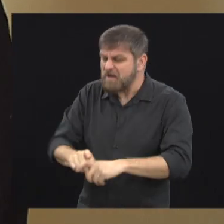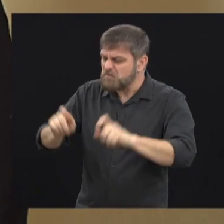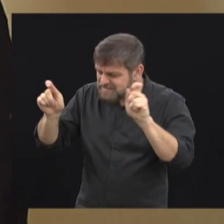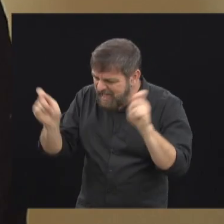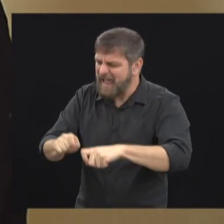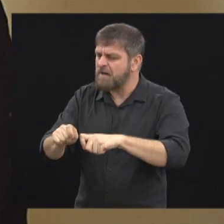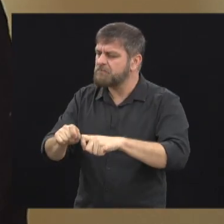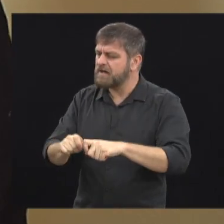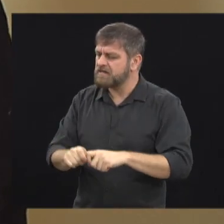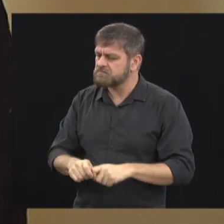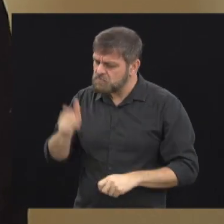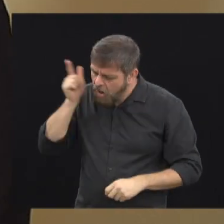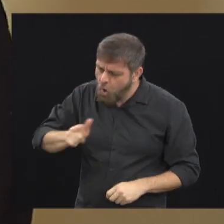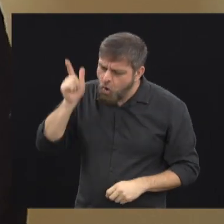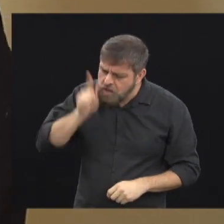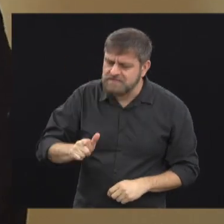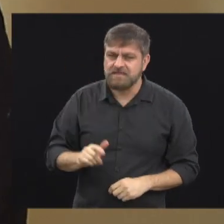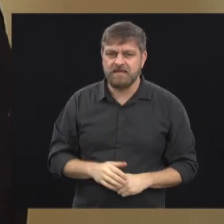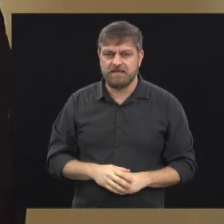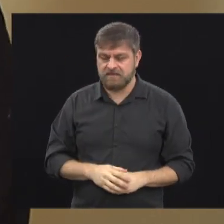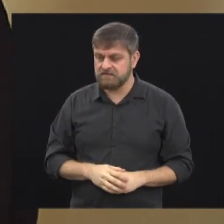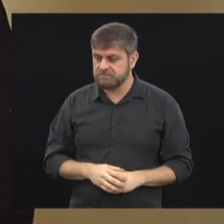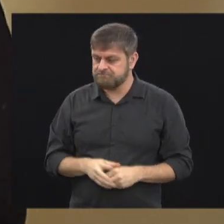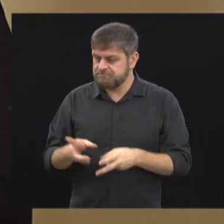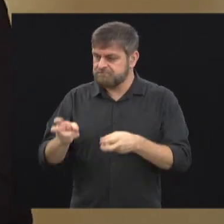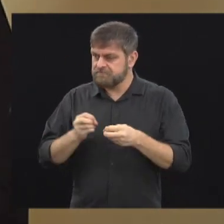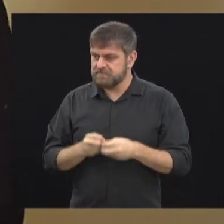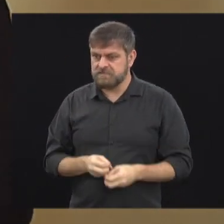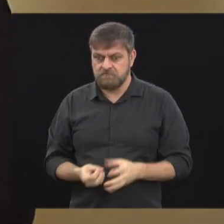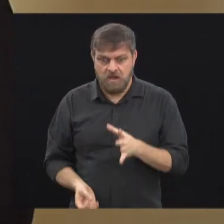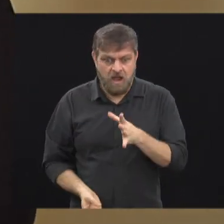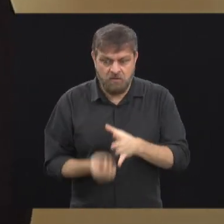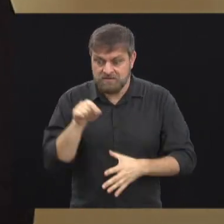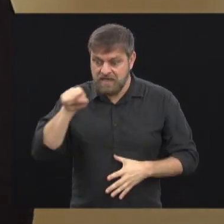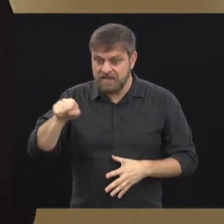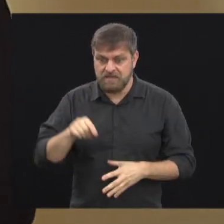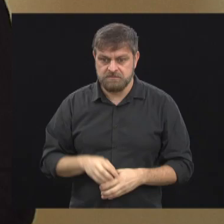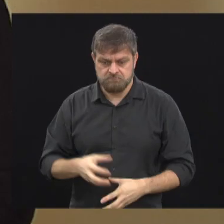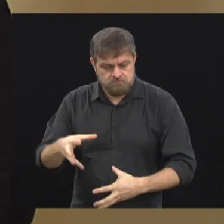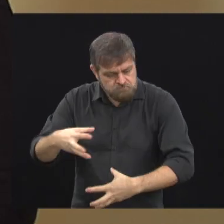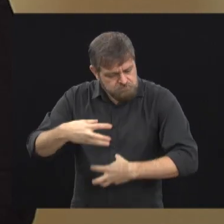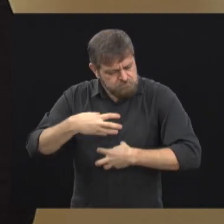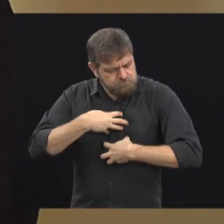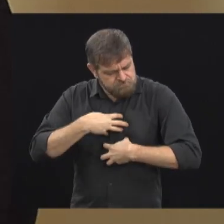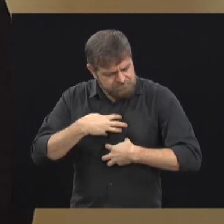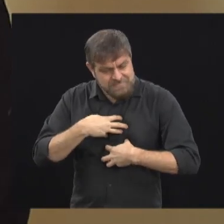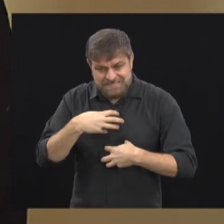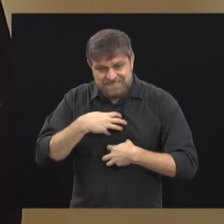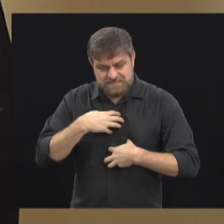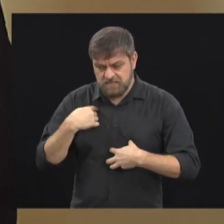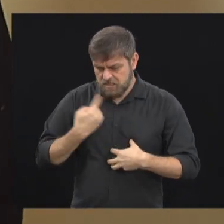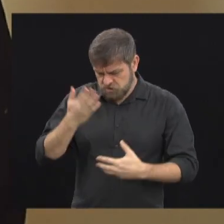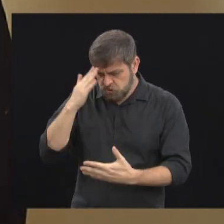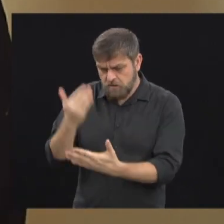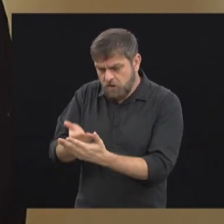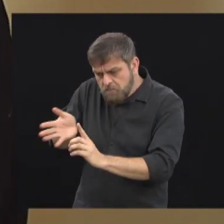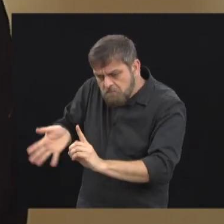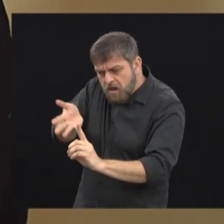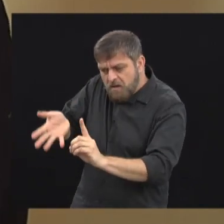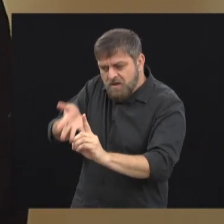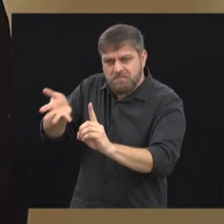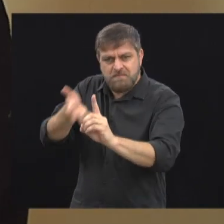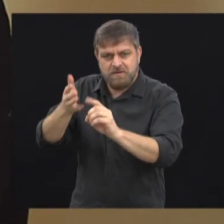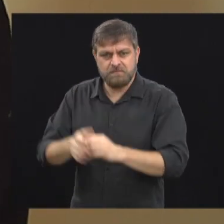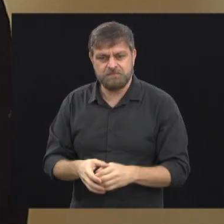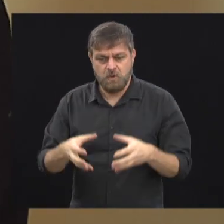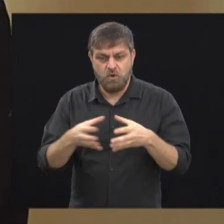na capacidade e a gente vê resultado, porque eles absorvem esse acreditar. Então é isso,